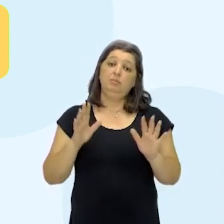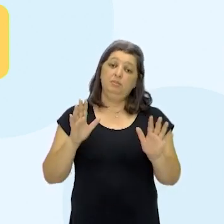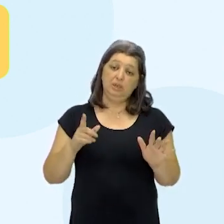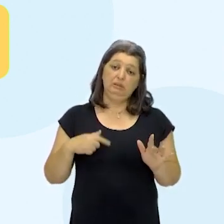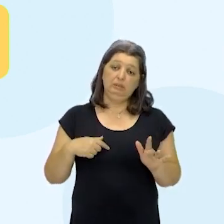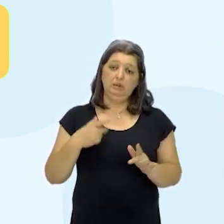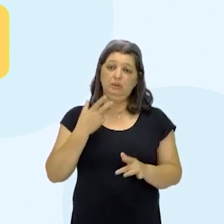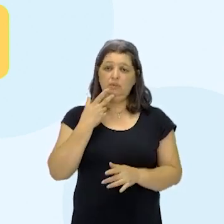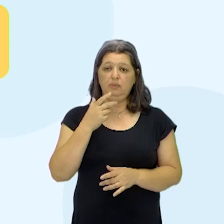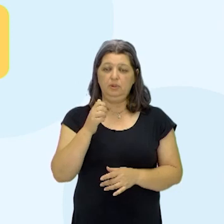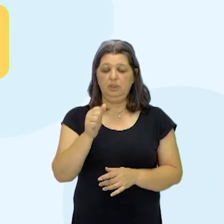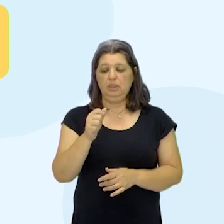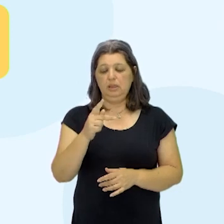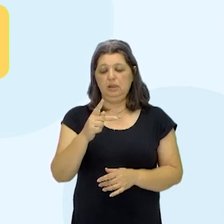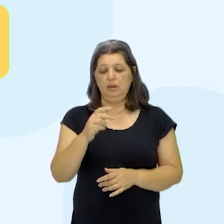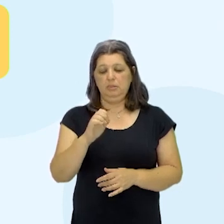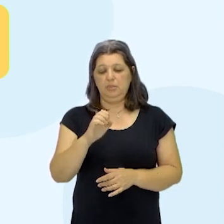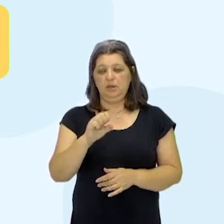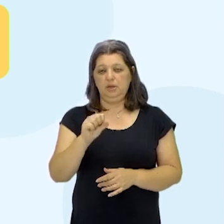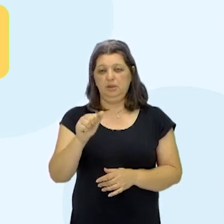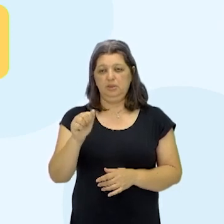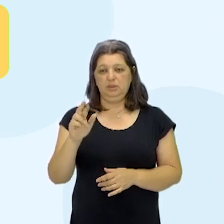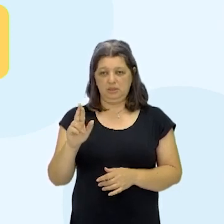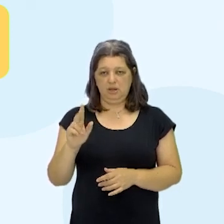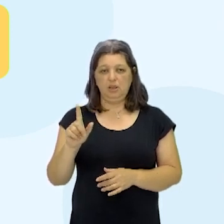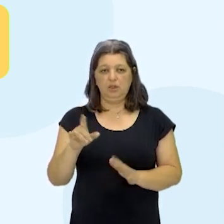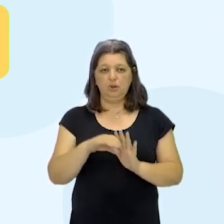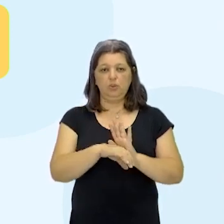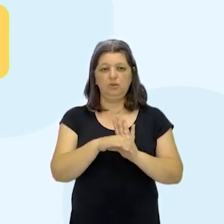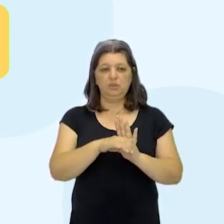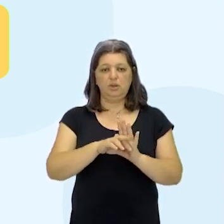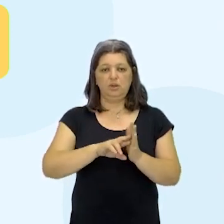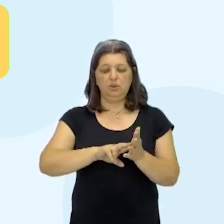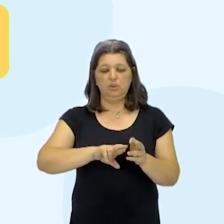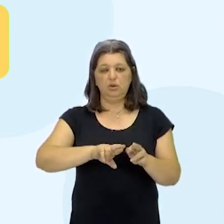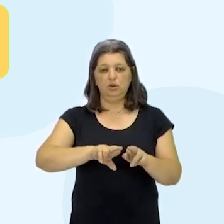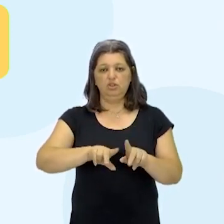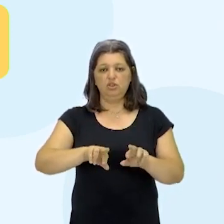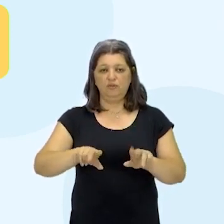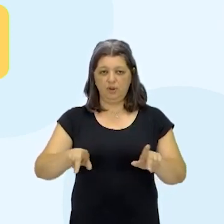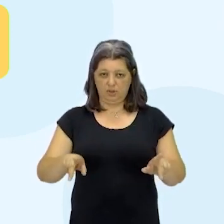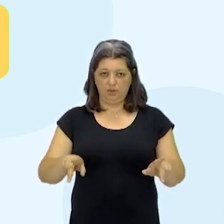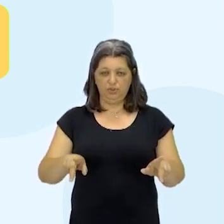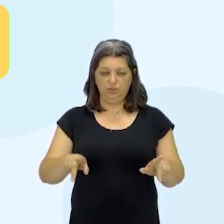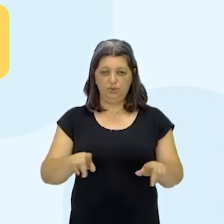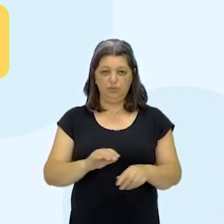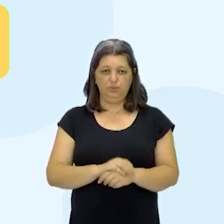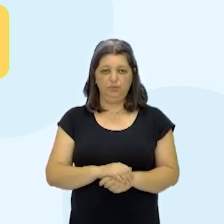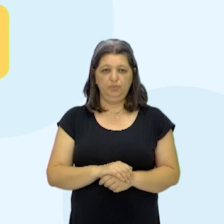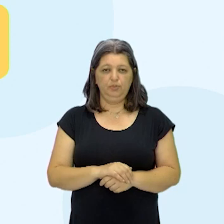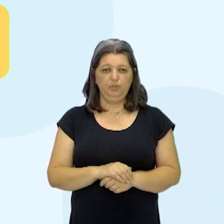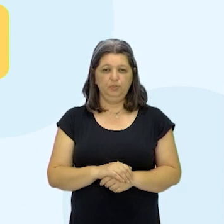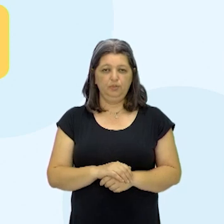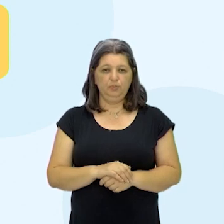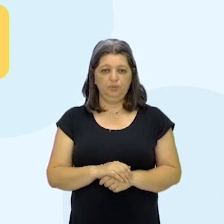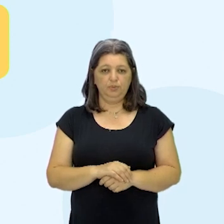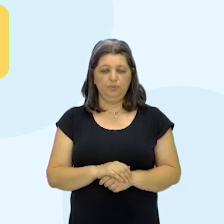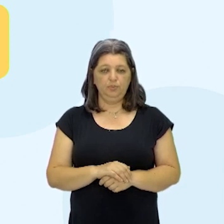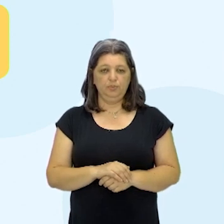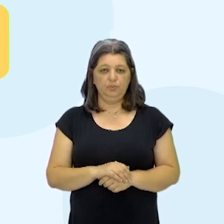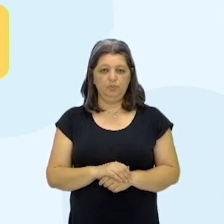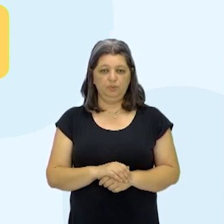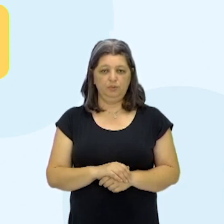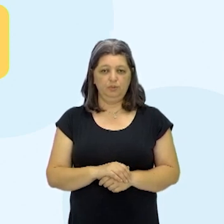palavrinha aqui, despite... Apesar de serem conceitos diferentes, different concepts, they generate similar